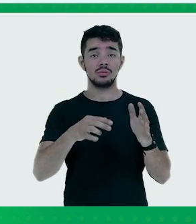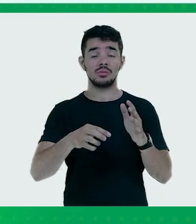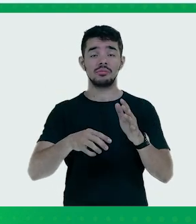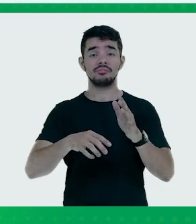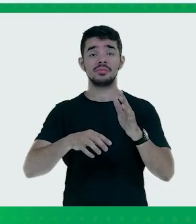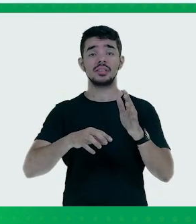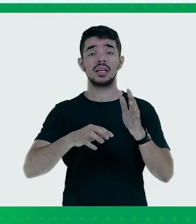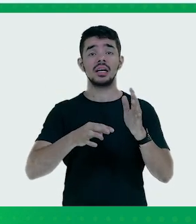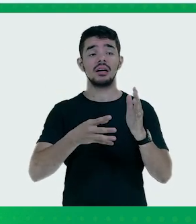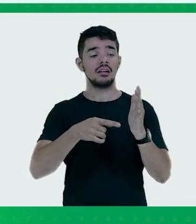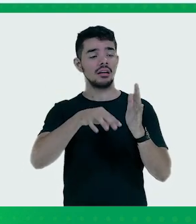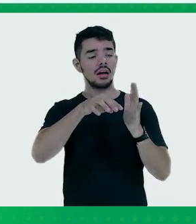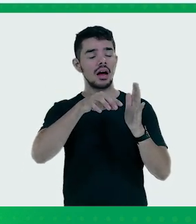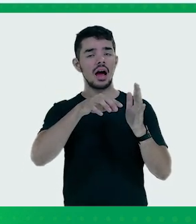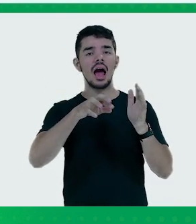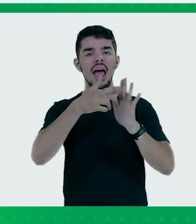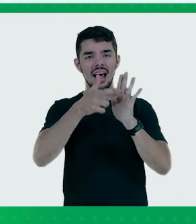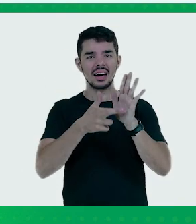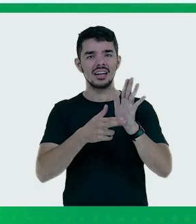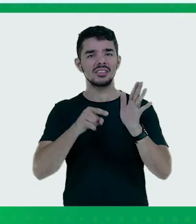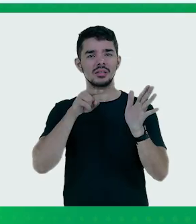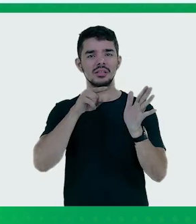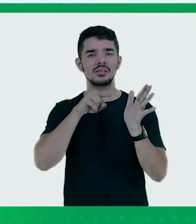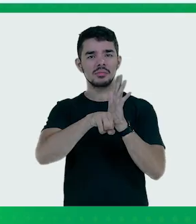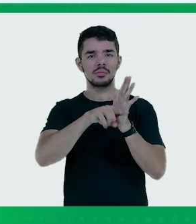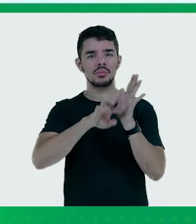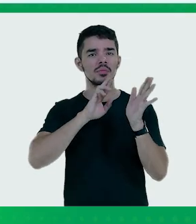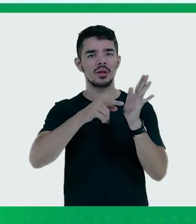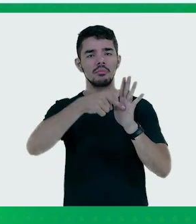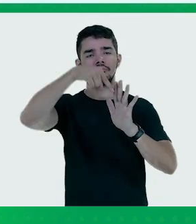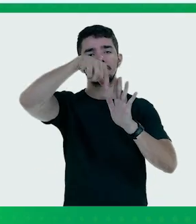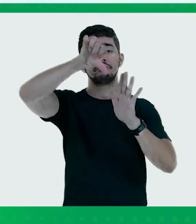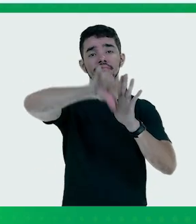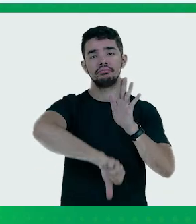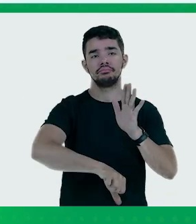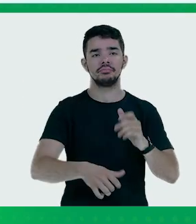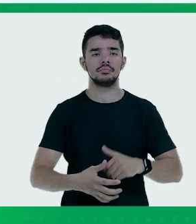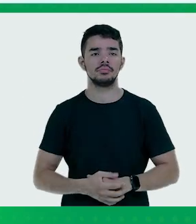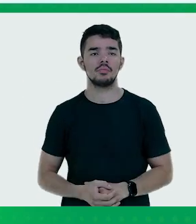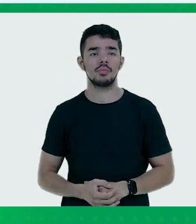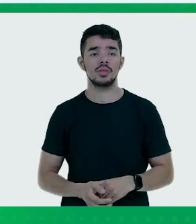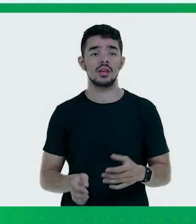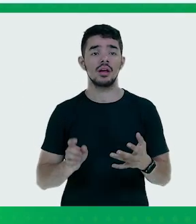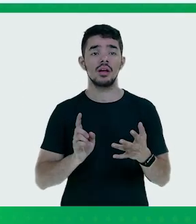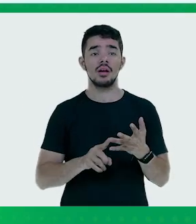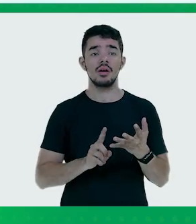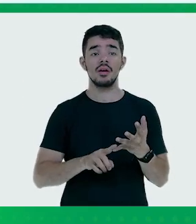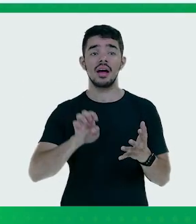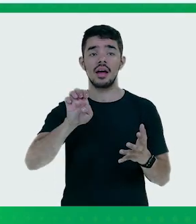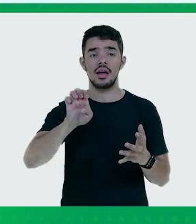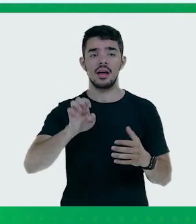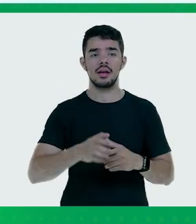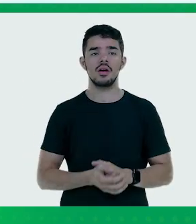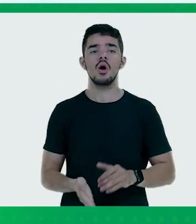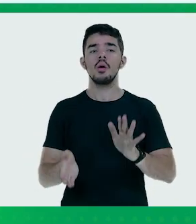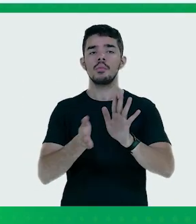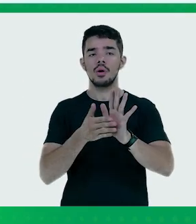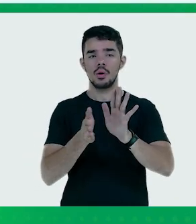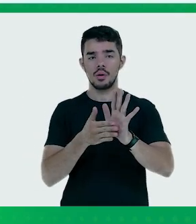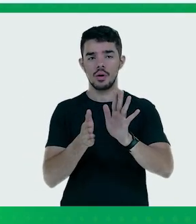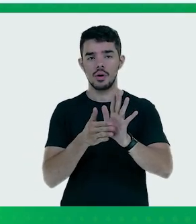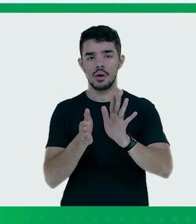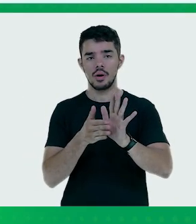baixo. Porque é o item mais absurdo possível. E o item E, olha o absurdo,